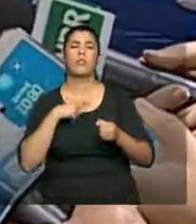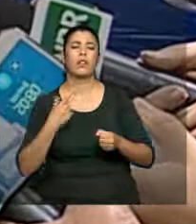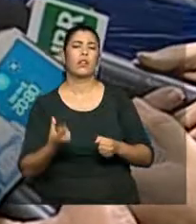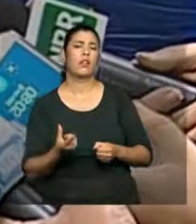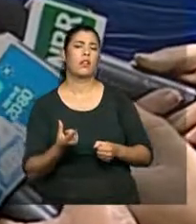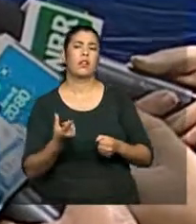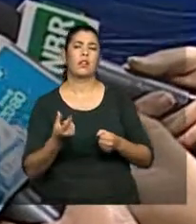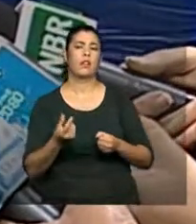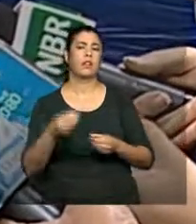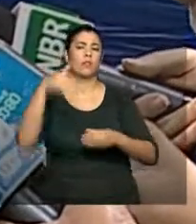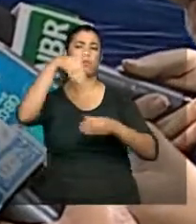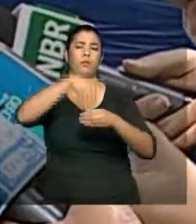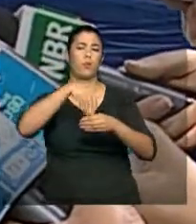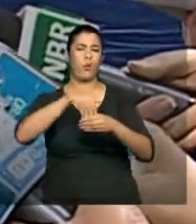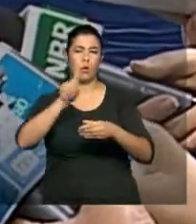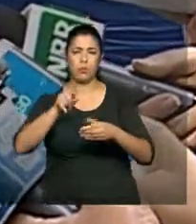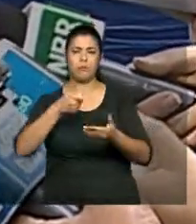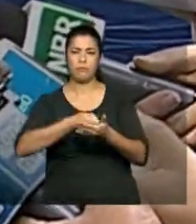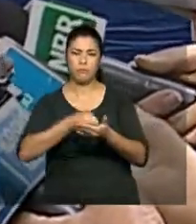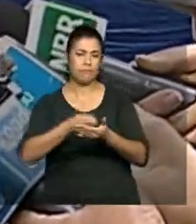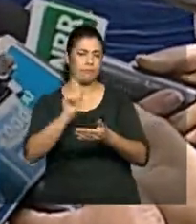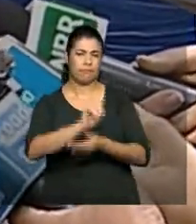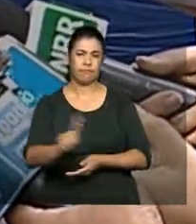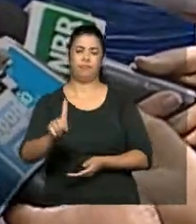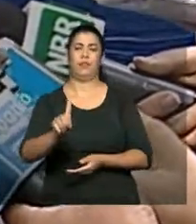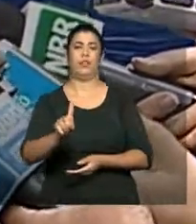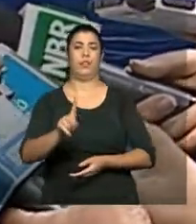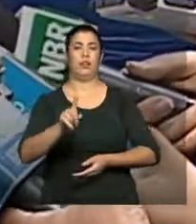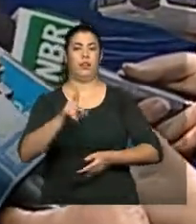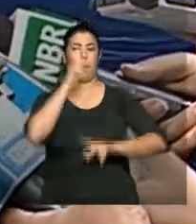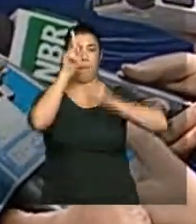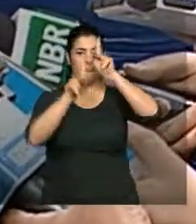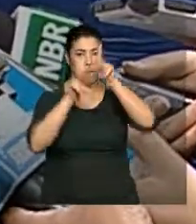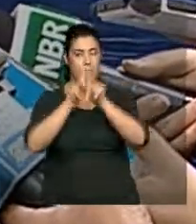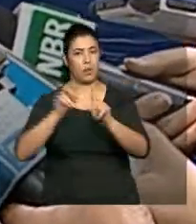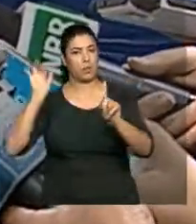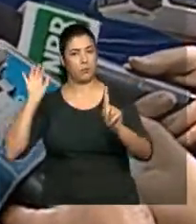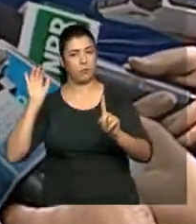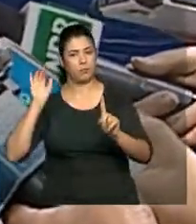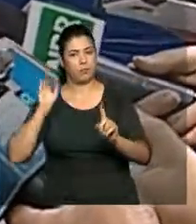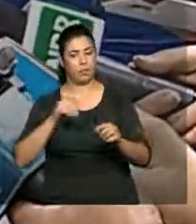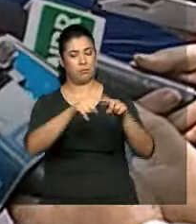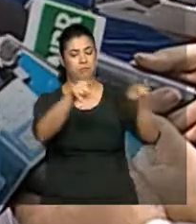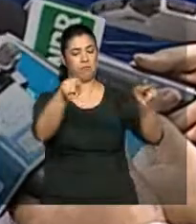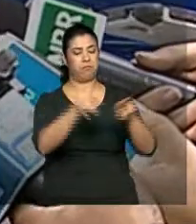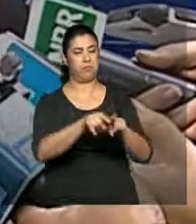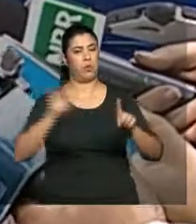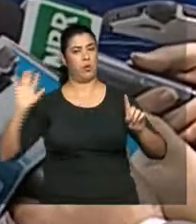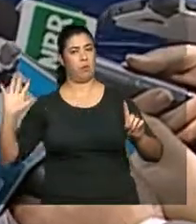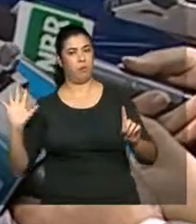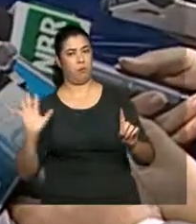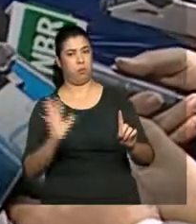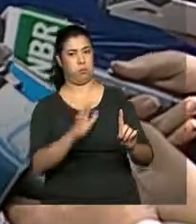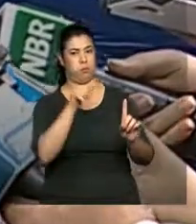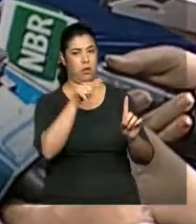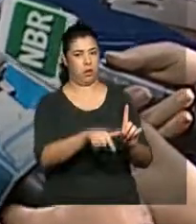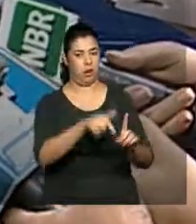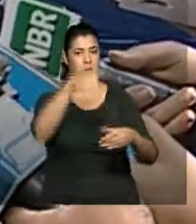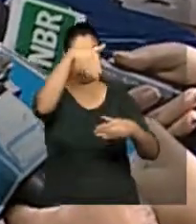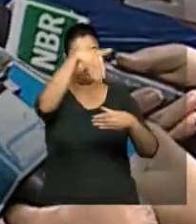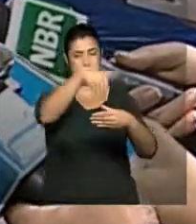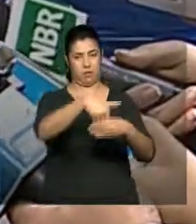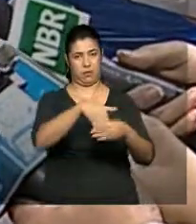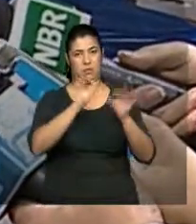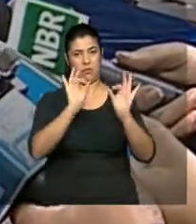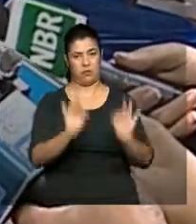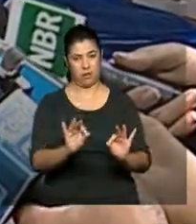É uma eleição onde o voto não é obrigatório, a população se dirige aos locais, então tem que estar organizado os locais de votação, que devem